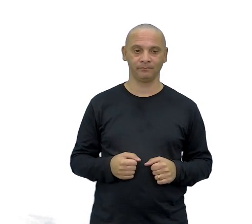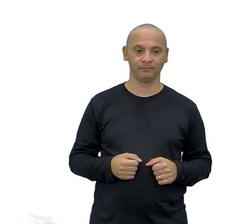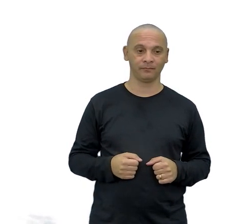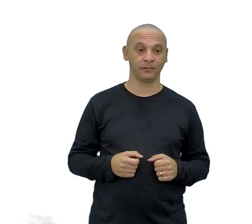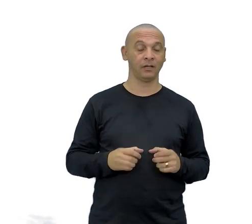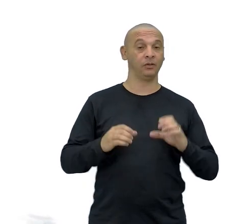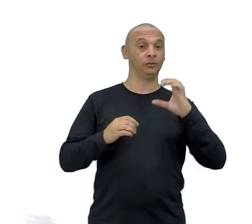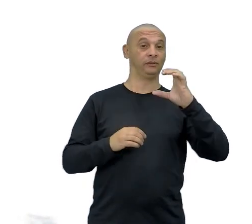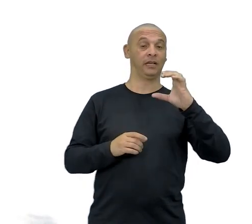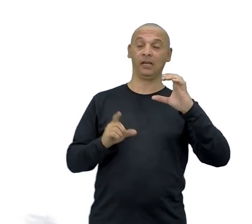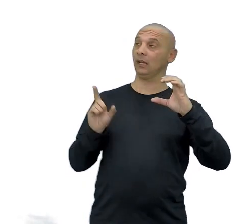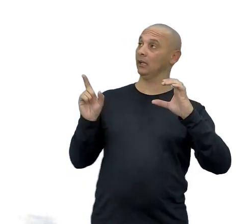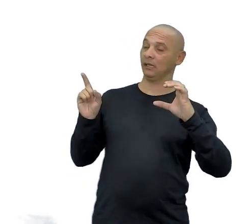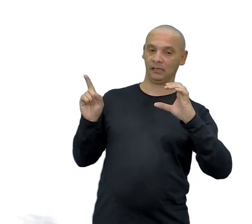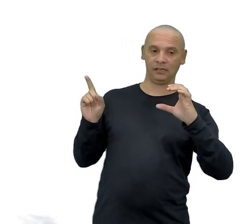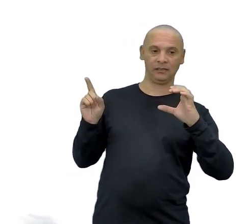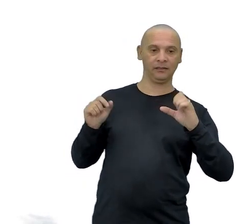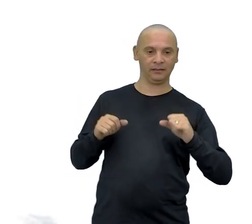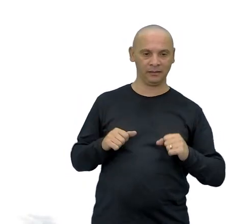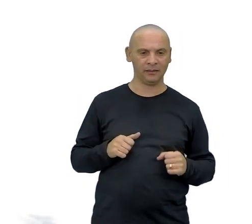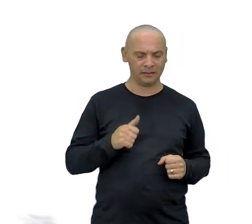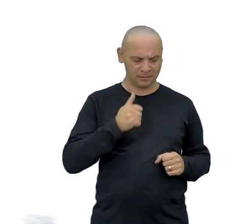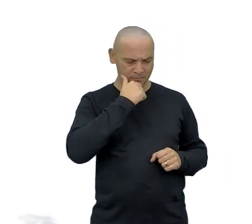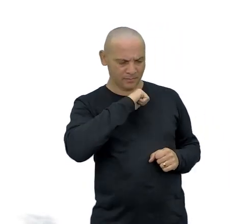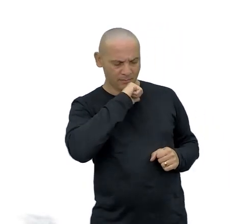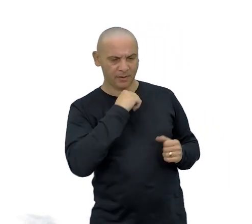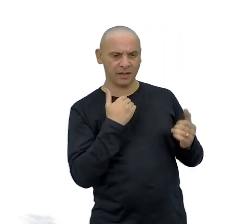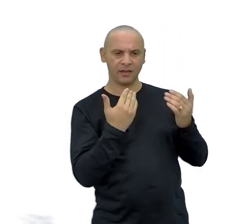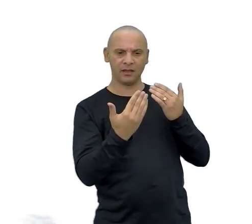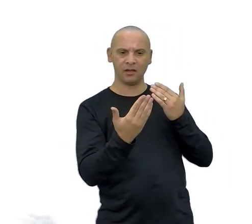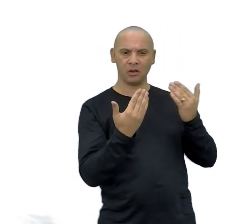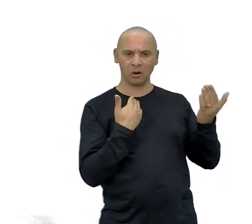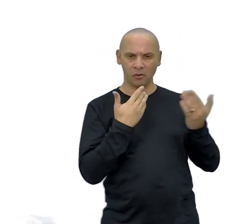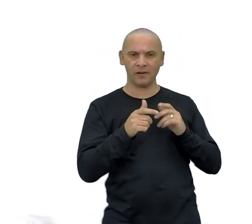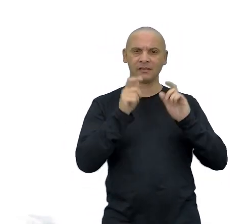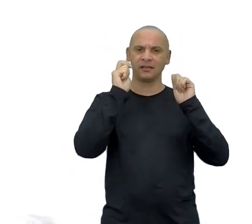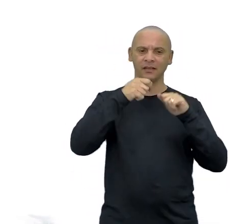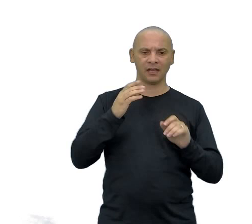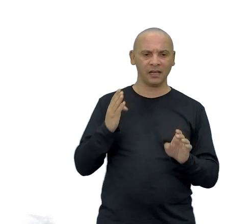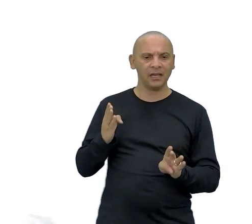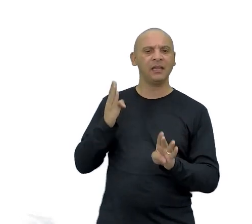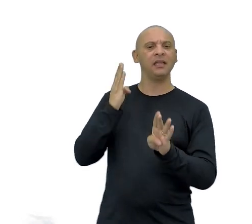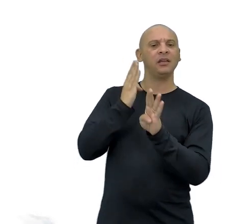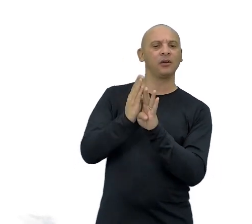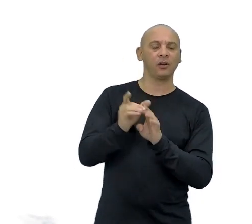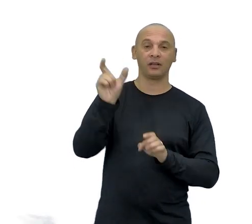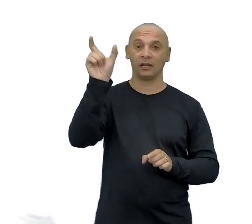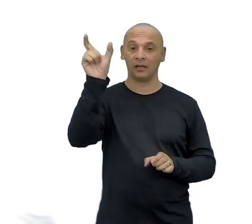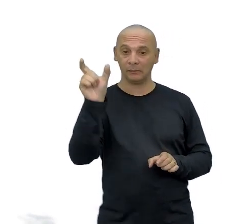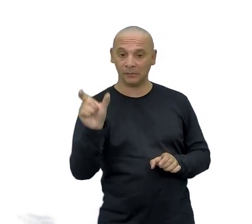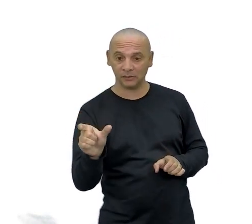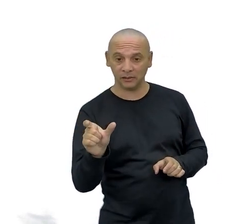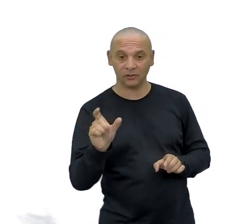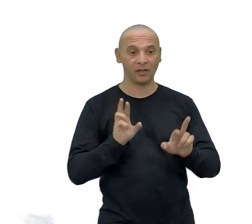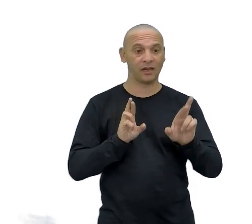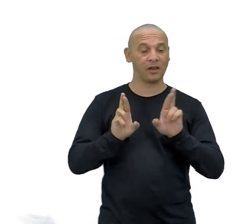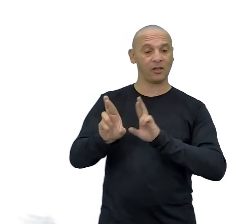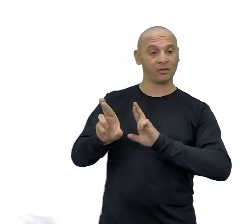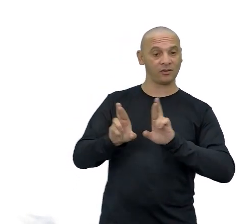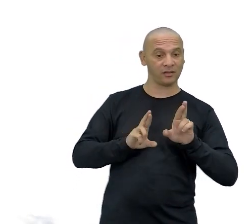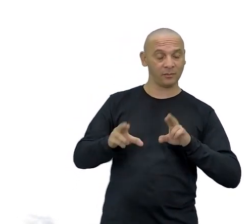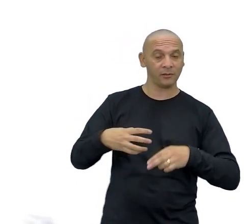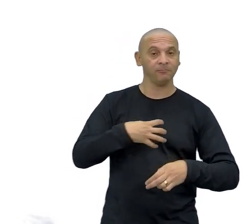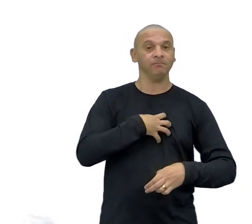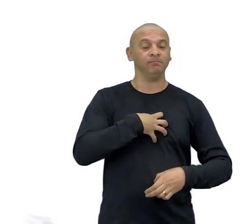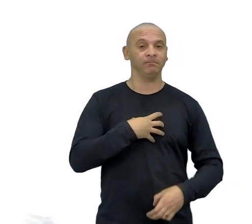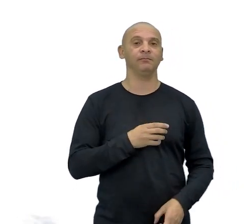Letra C. No diálogo com a mãe é possível identificar que havia entre as personagens um relacionamento familiar de afeto. Retire